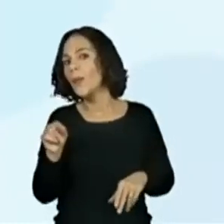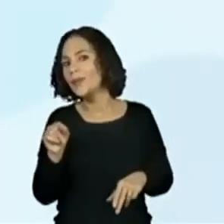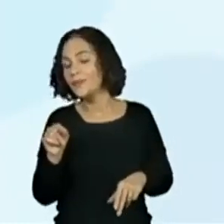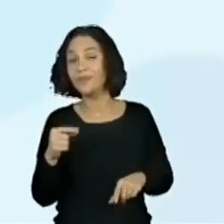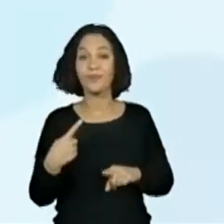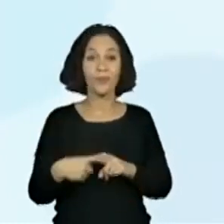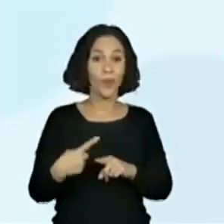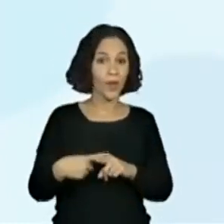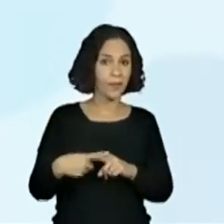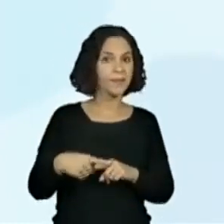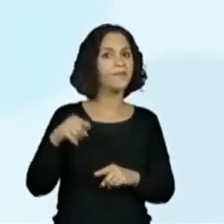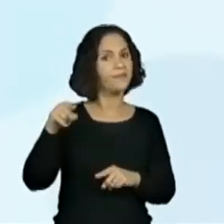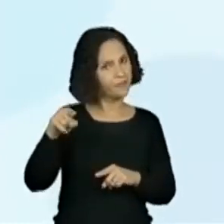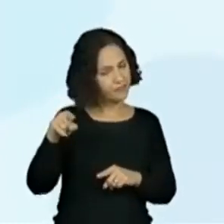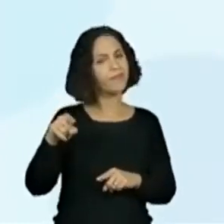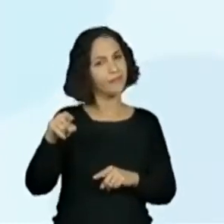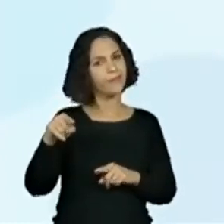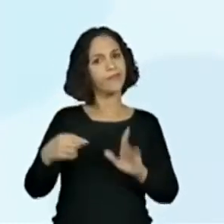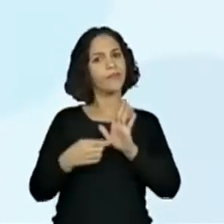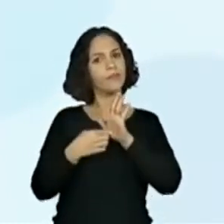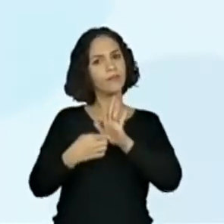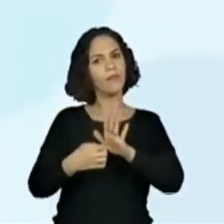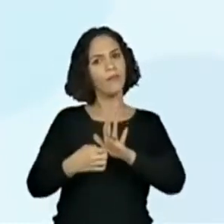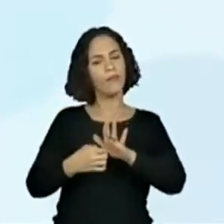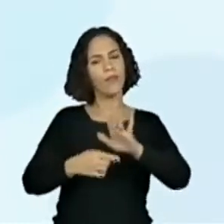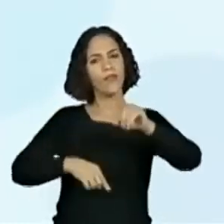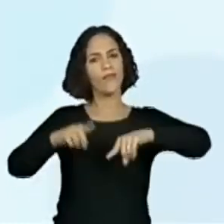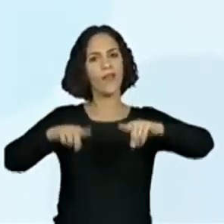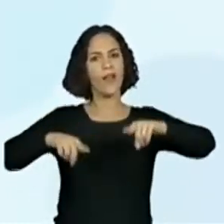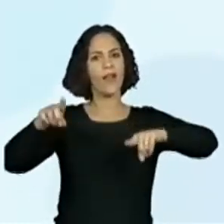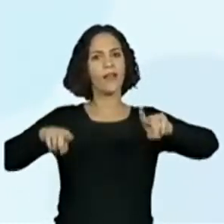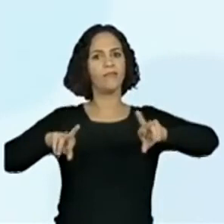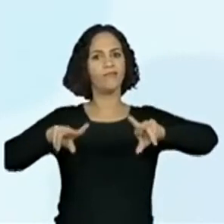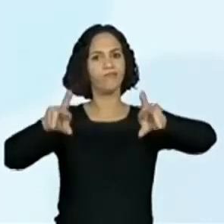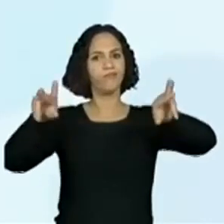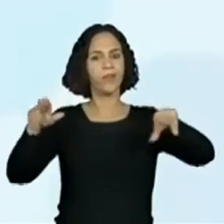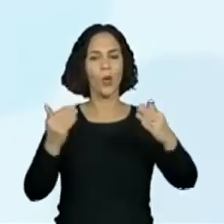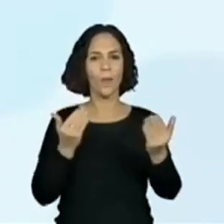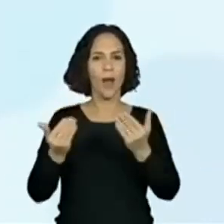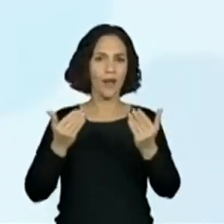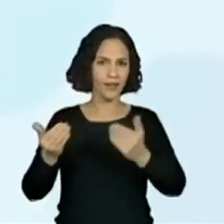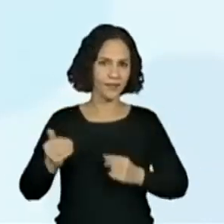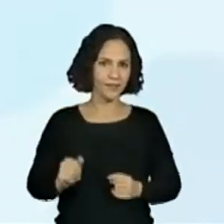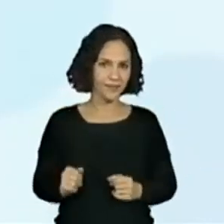Porque isso vai representar muito a diferença, vocês vão ver, a hora que a gente comparar os dois.